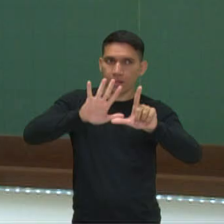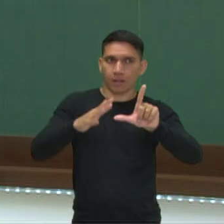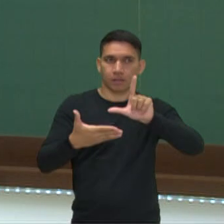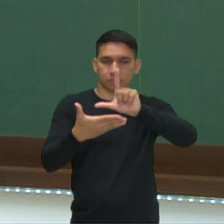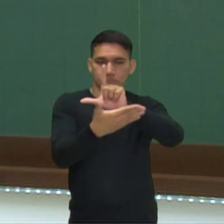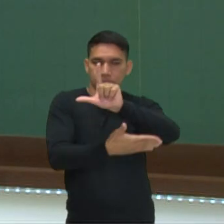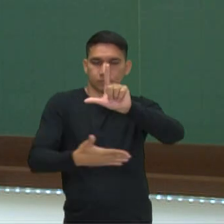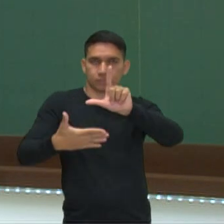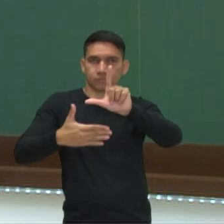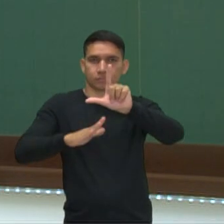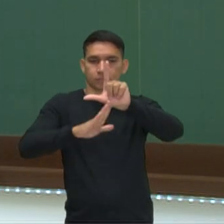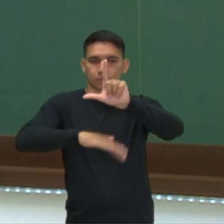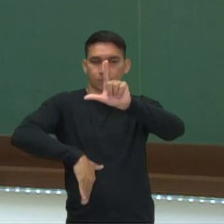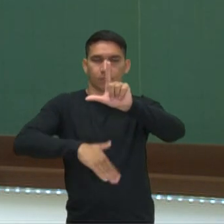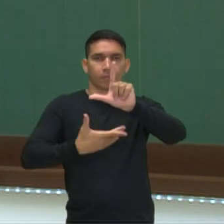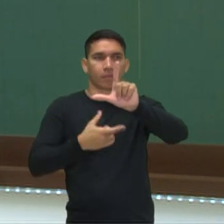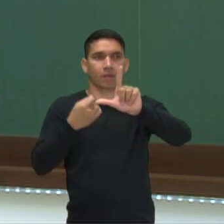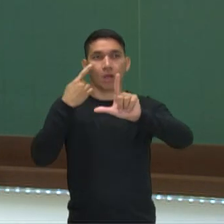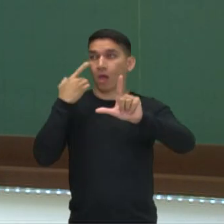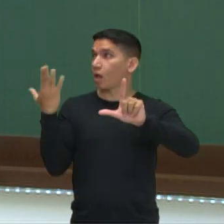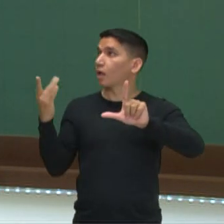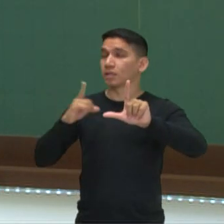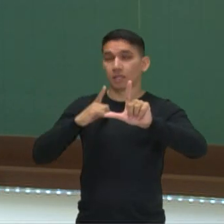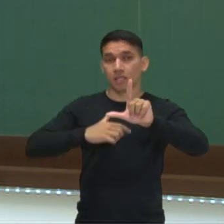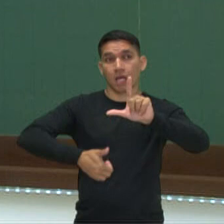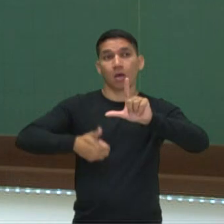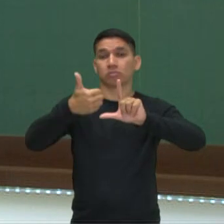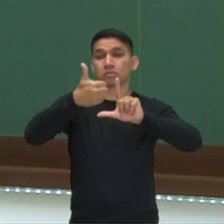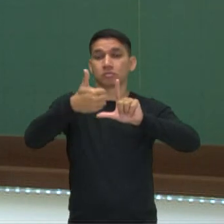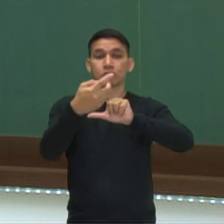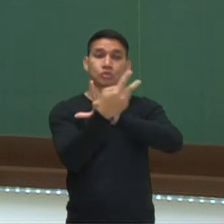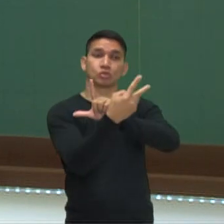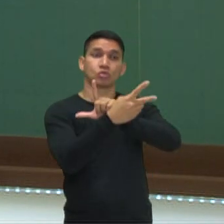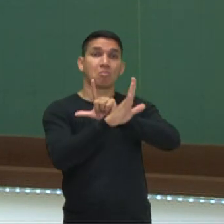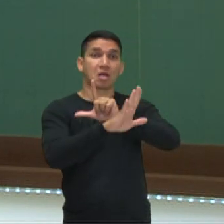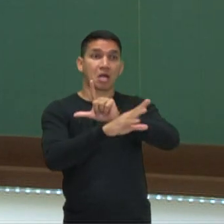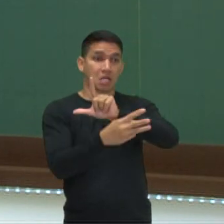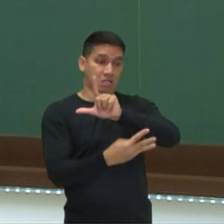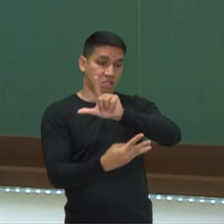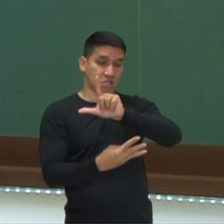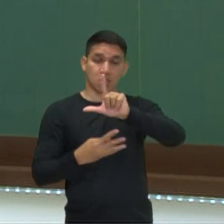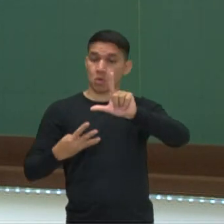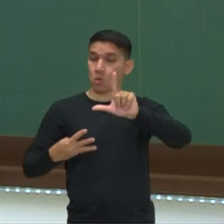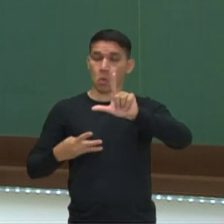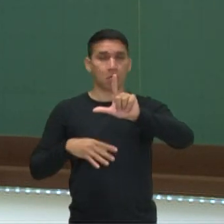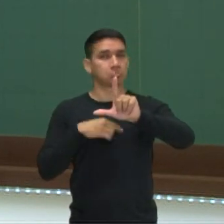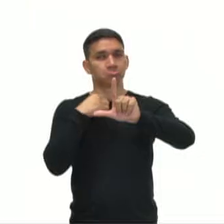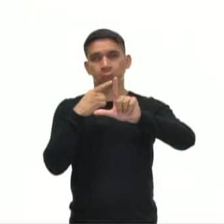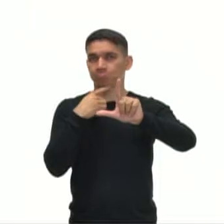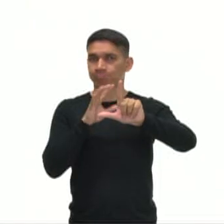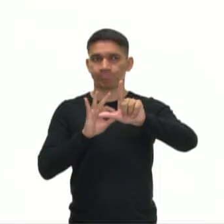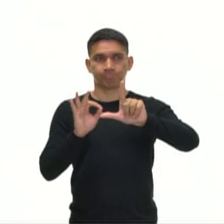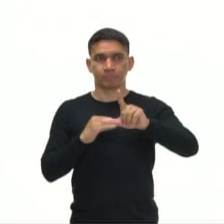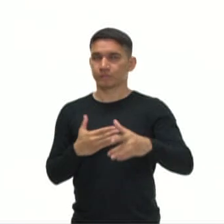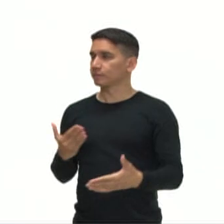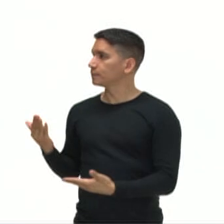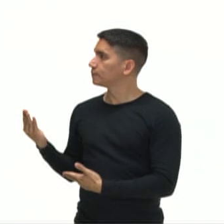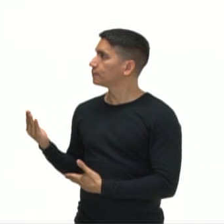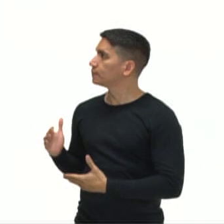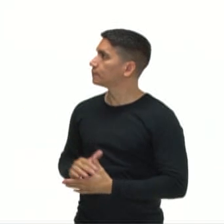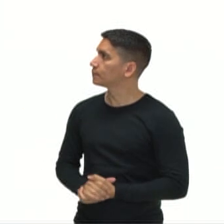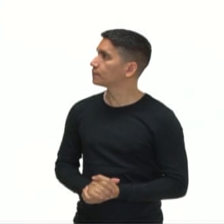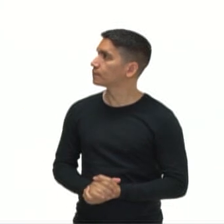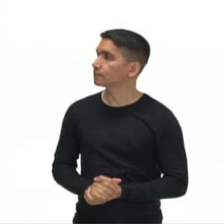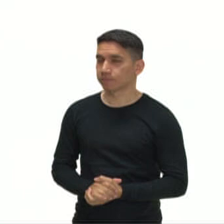nesses quadrantes. Ó, aparece no primeiro, aparece no segundo, mas não aparece no terceiro e no quarto